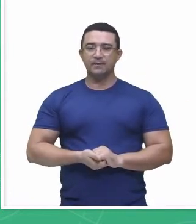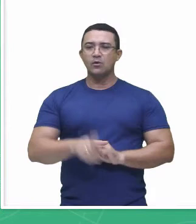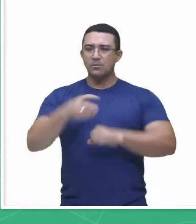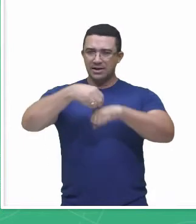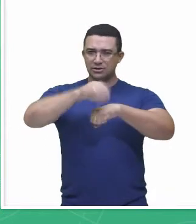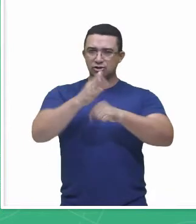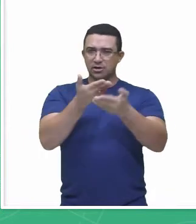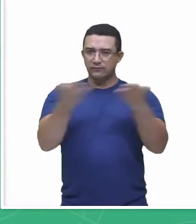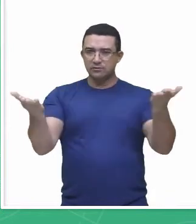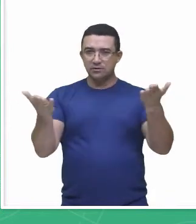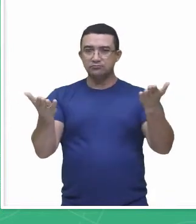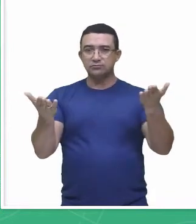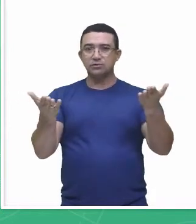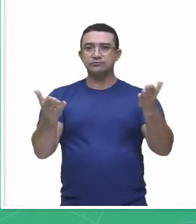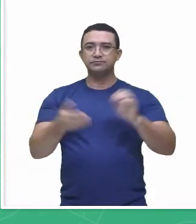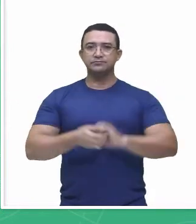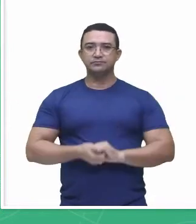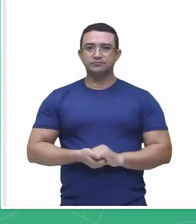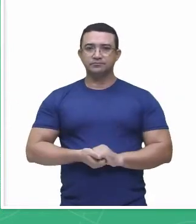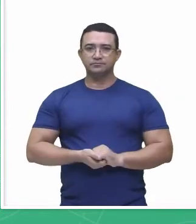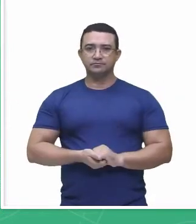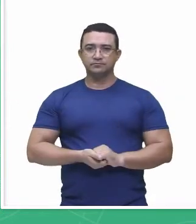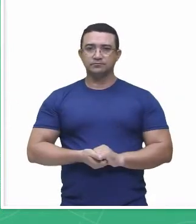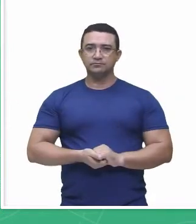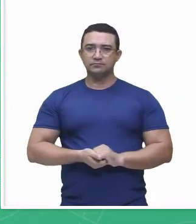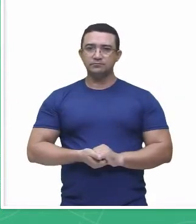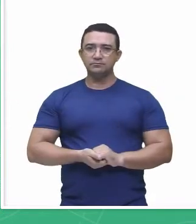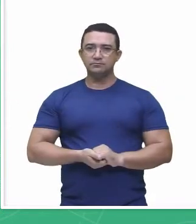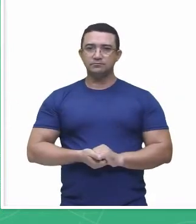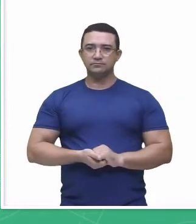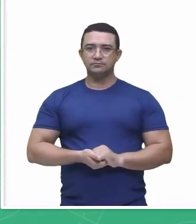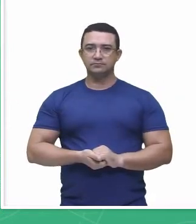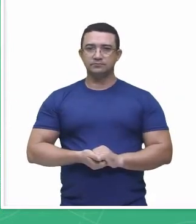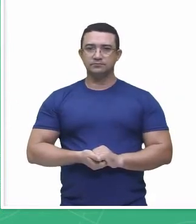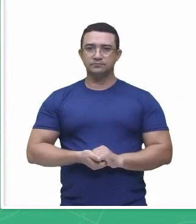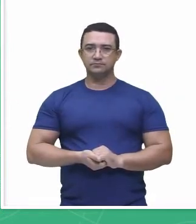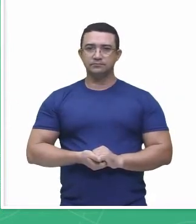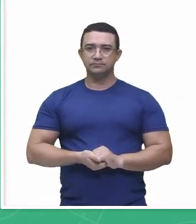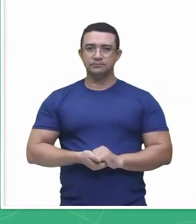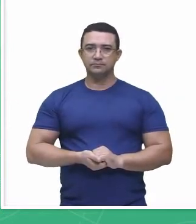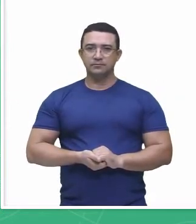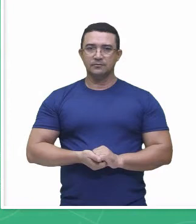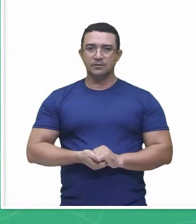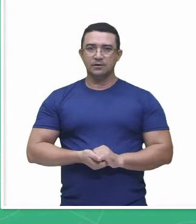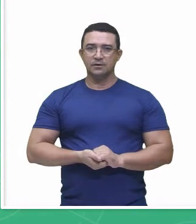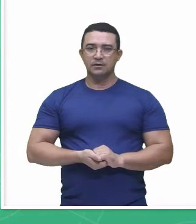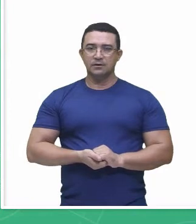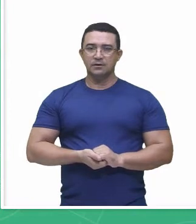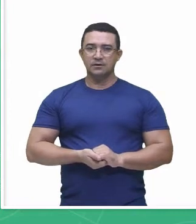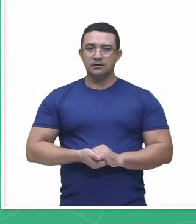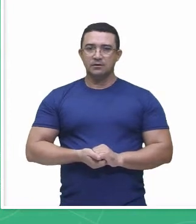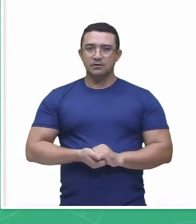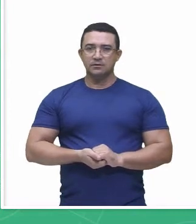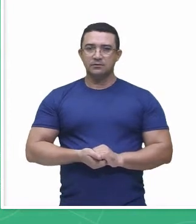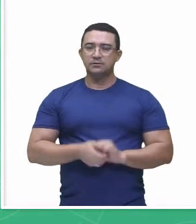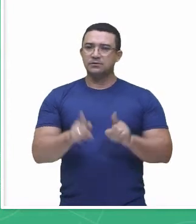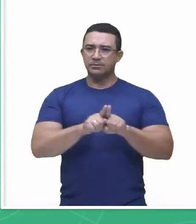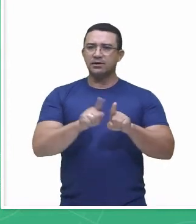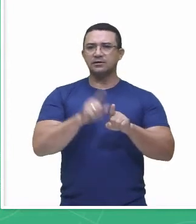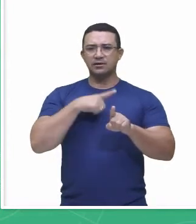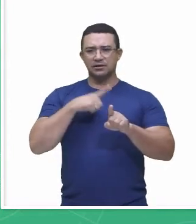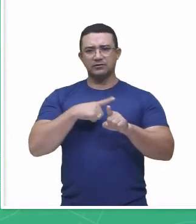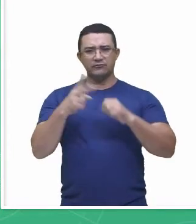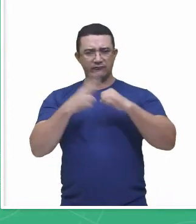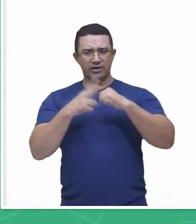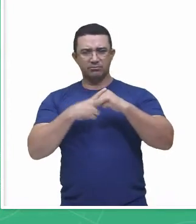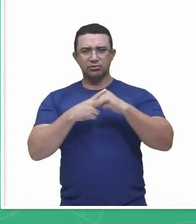relação ao verbo show. O verbo to show normalmente é tido como verbo irregular, tá certo? Só que ele tem também a possibilidade de ser verbo regular.